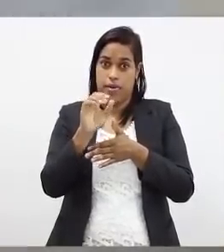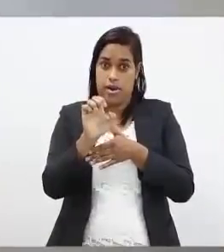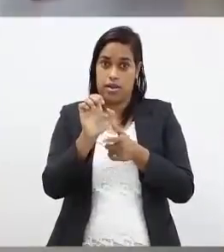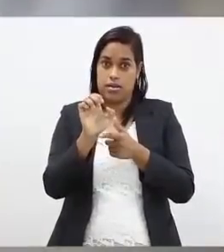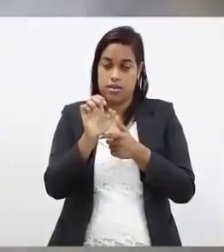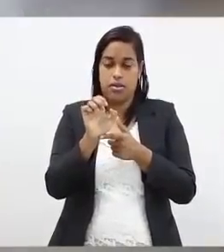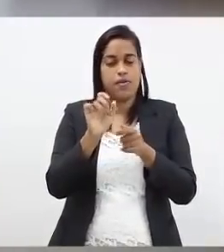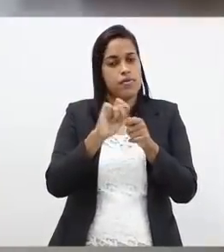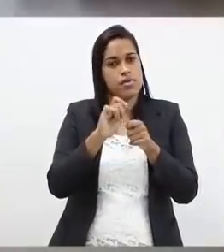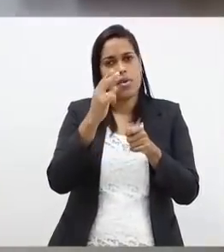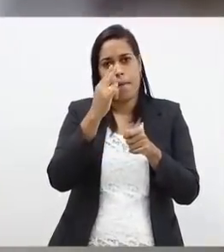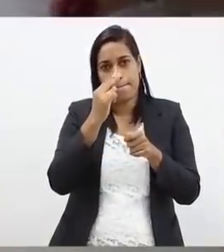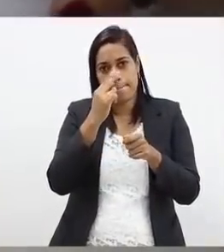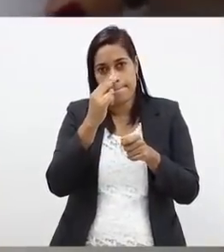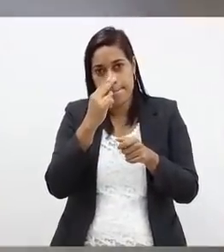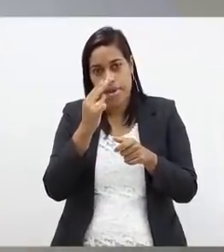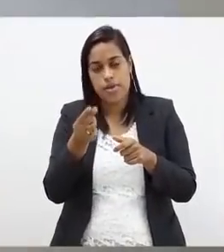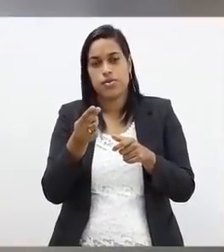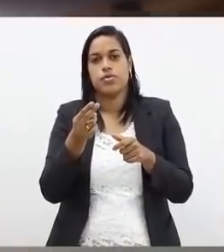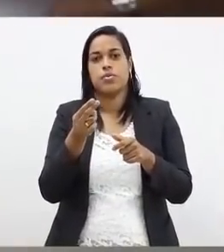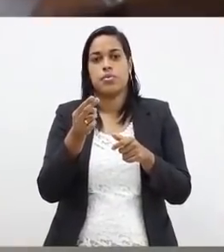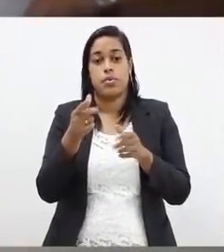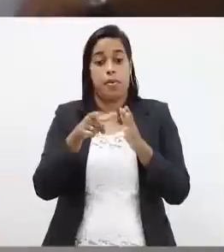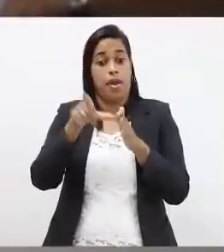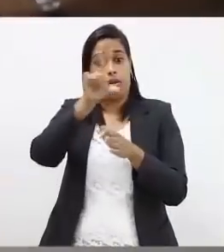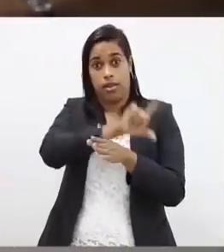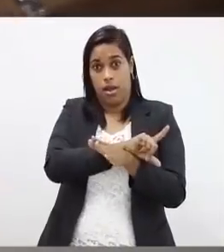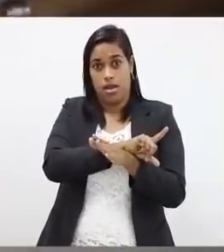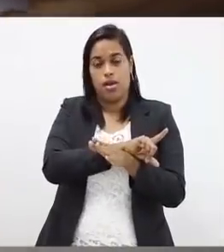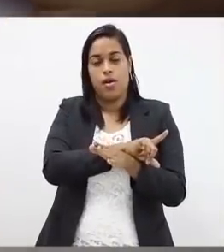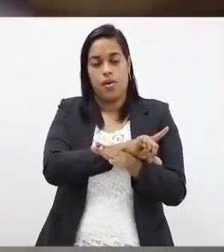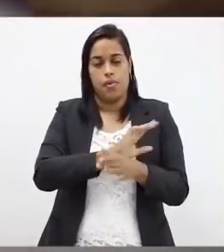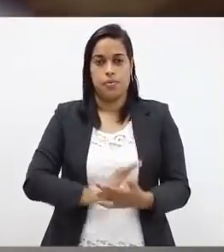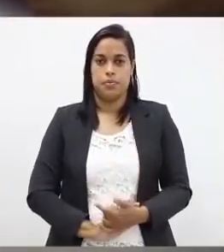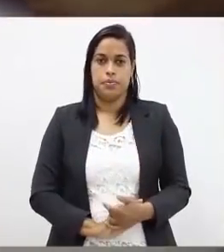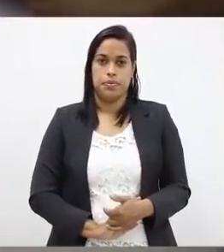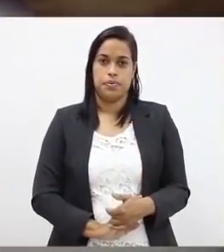Vou fazer o mesmo processo que eu fiz para a face anterior.